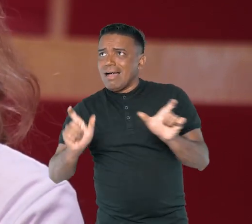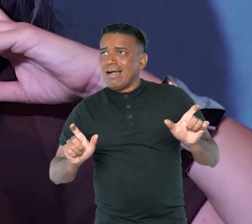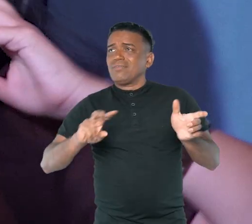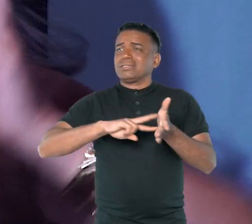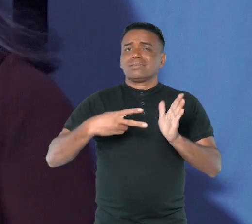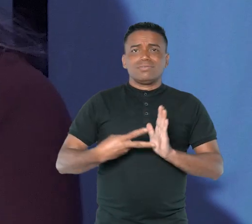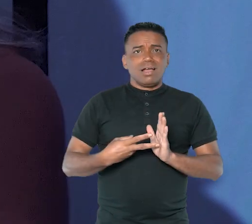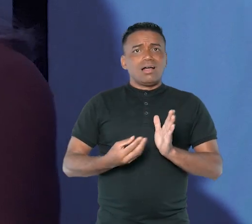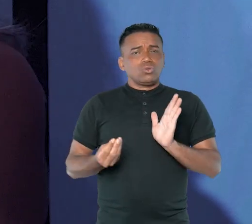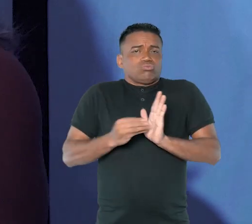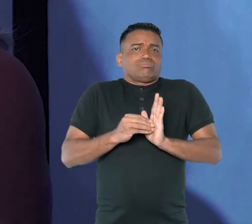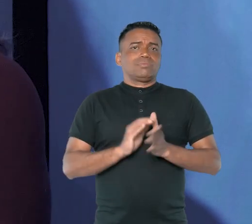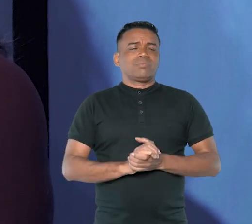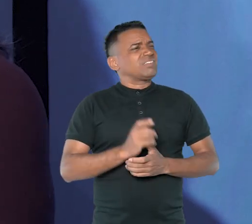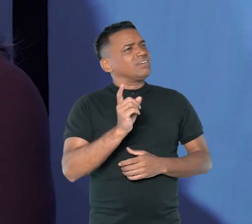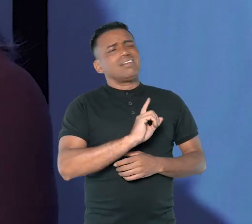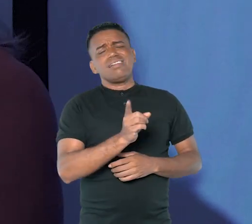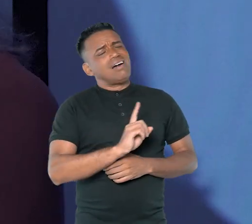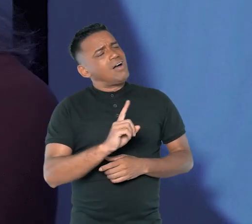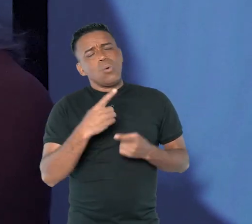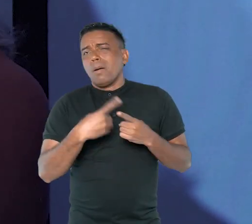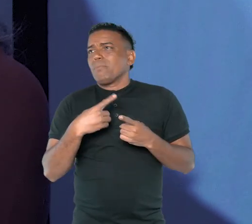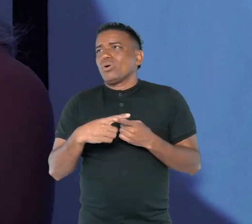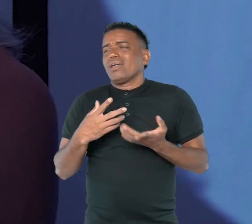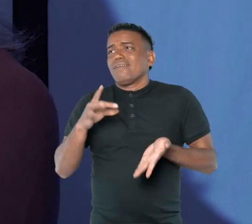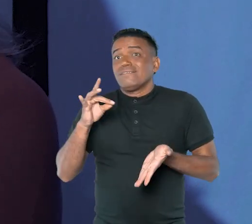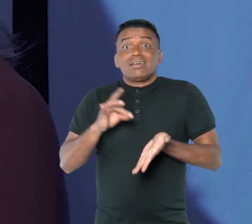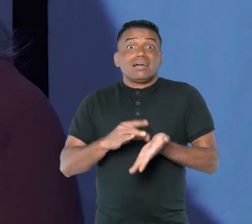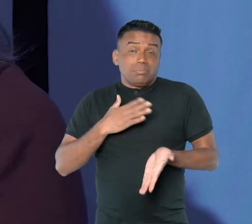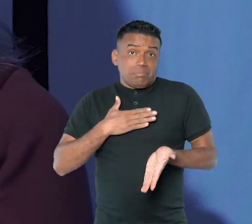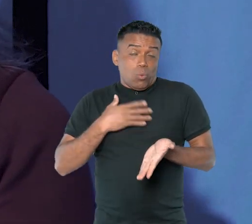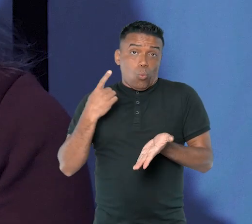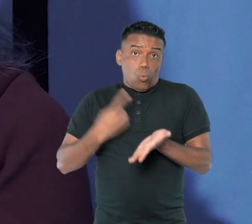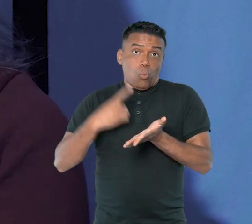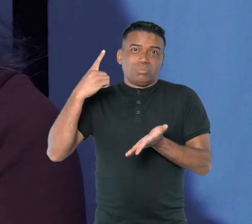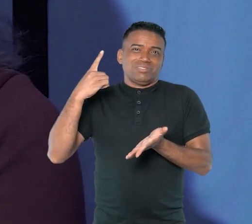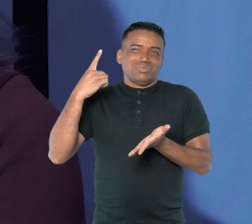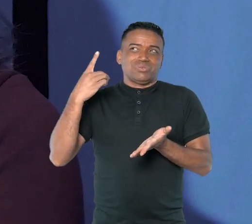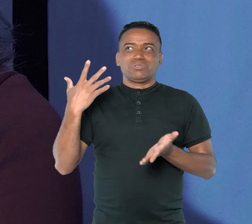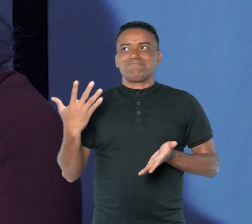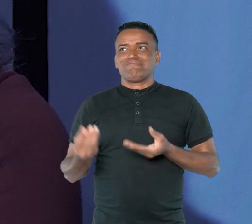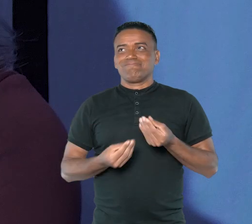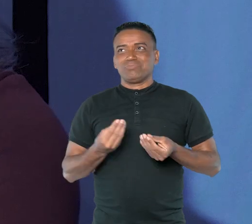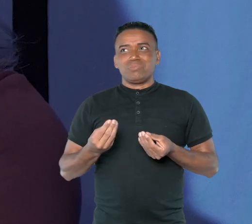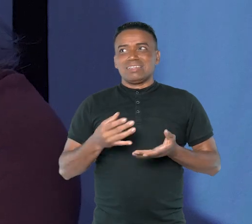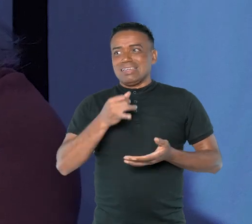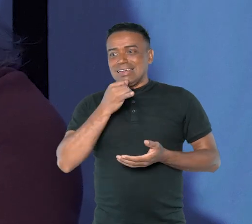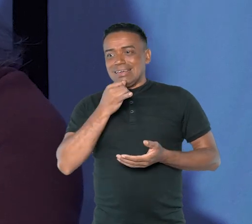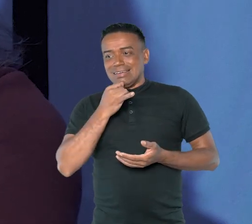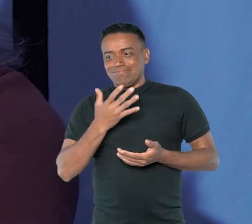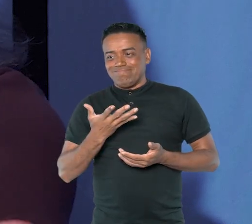isso. Não, porque, na verdade, acho que talvez o meu compromisso com uma